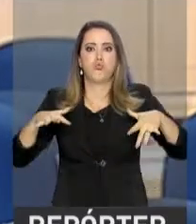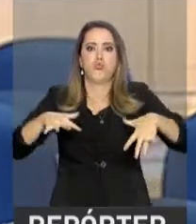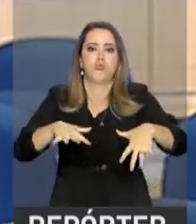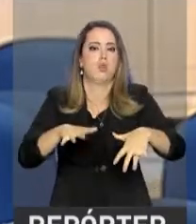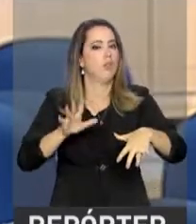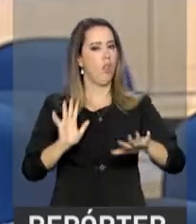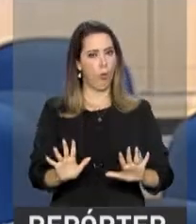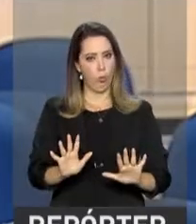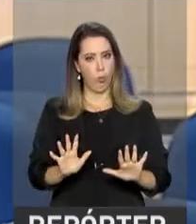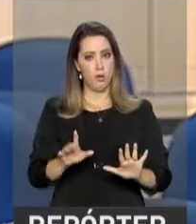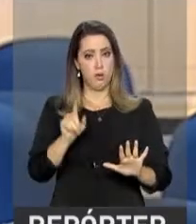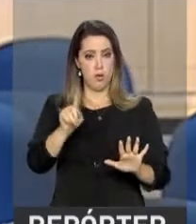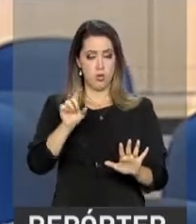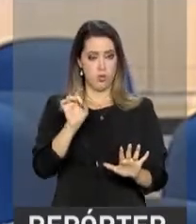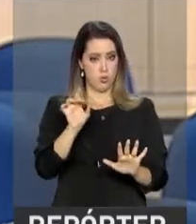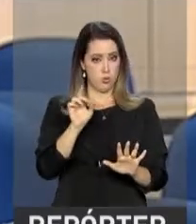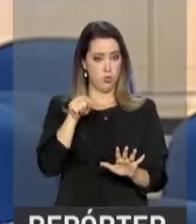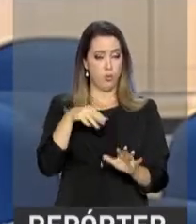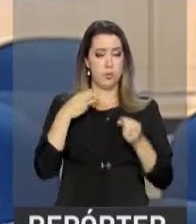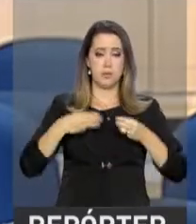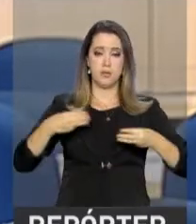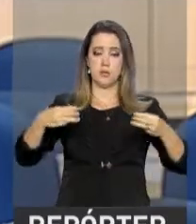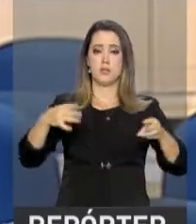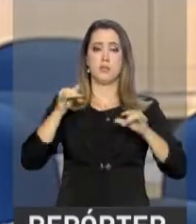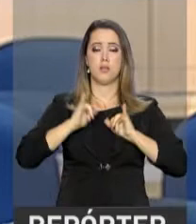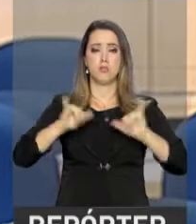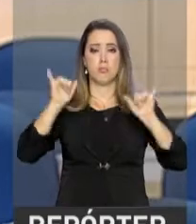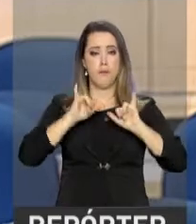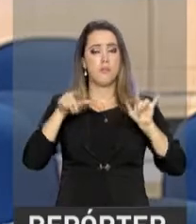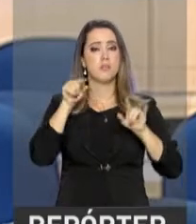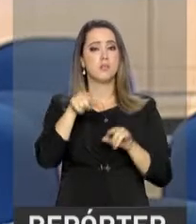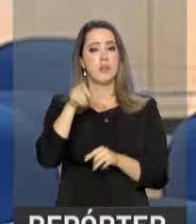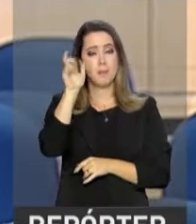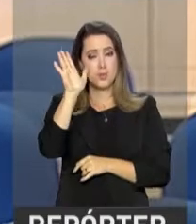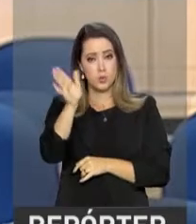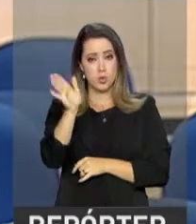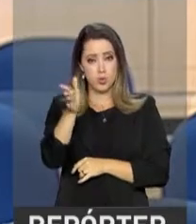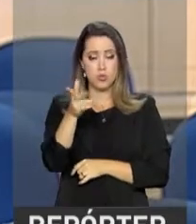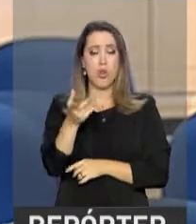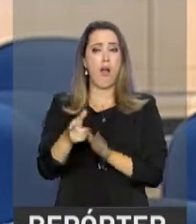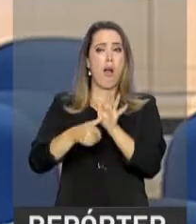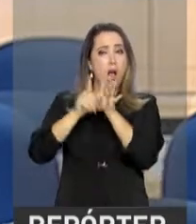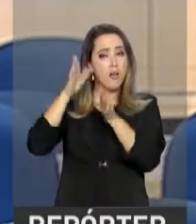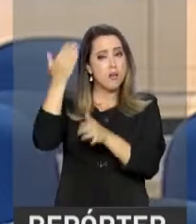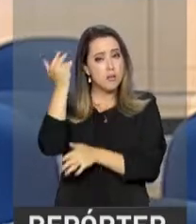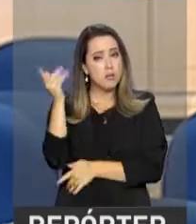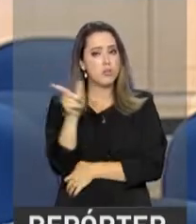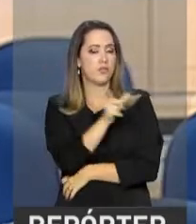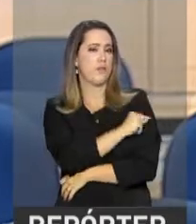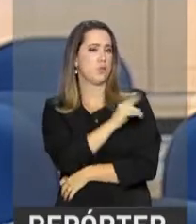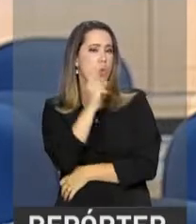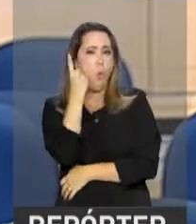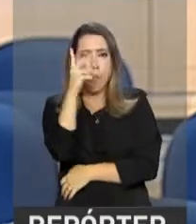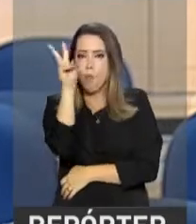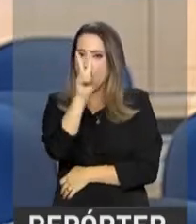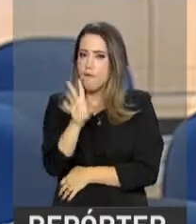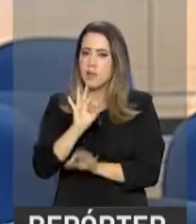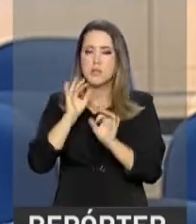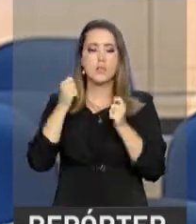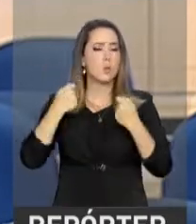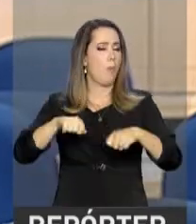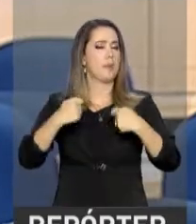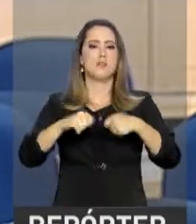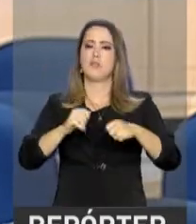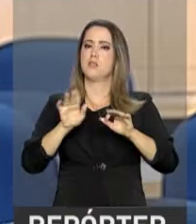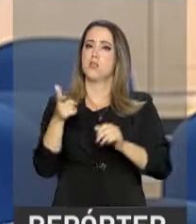organização chega a quem precisa o ministério da saúde lembra que quem já recebeu a vacina uma vez na vida não precisa de outra dose que não